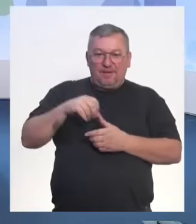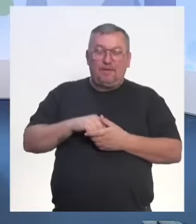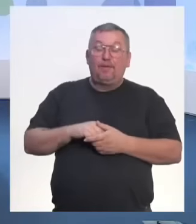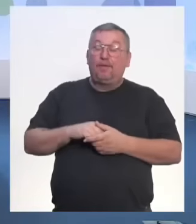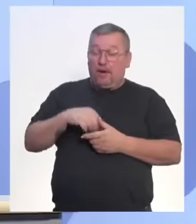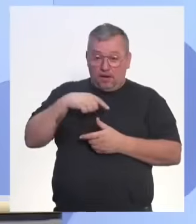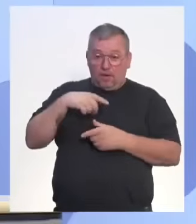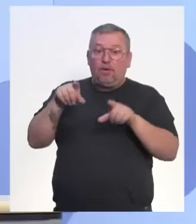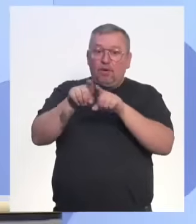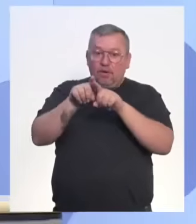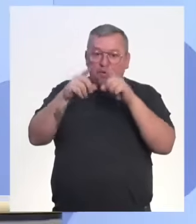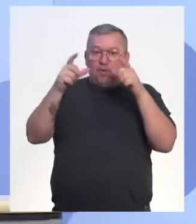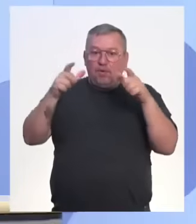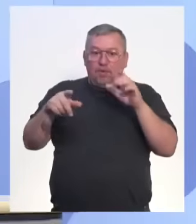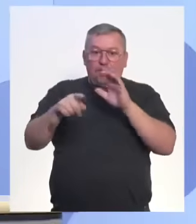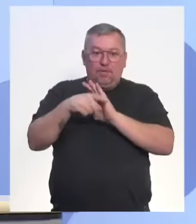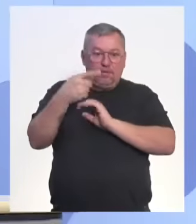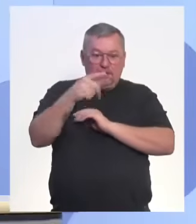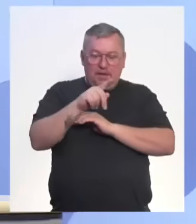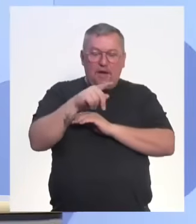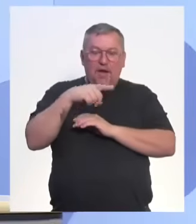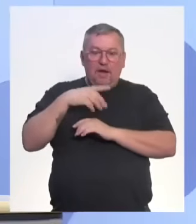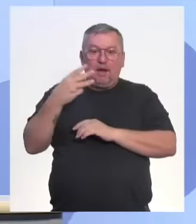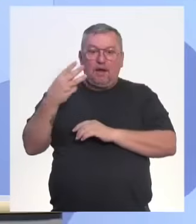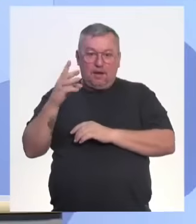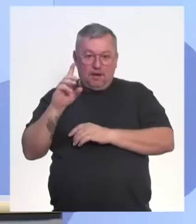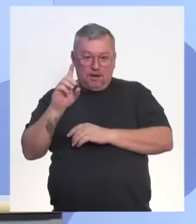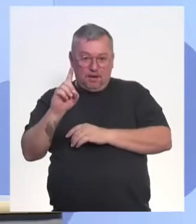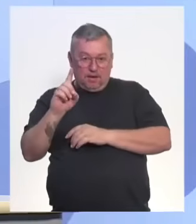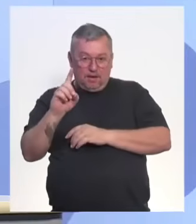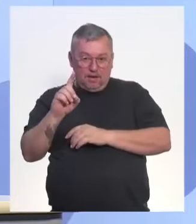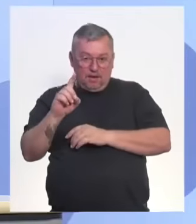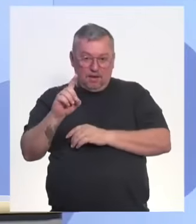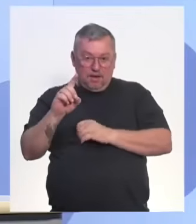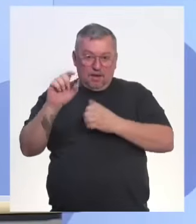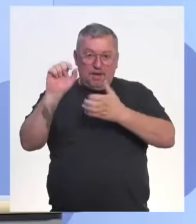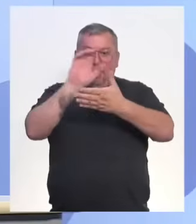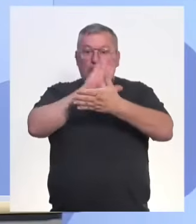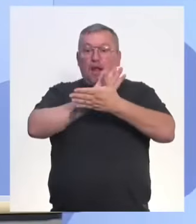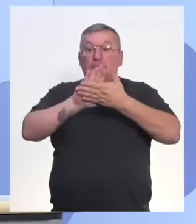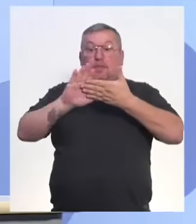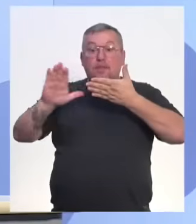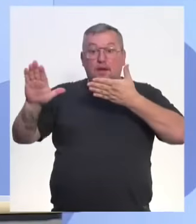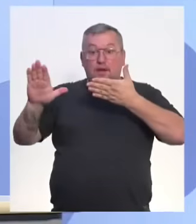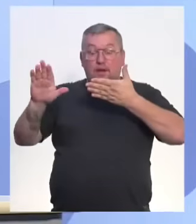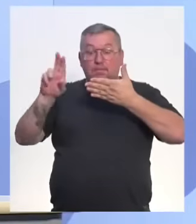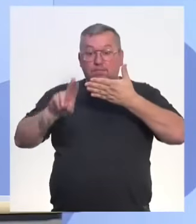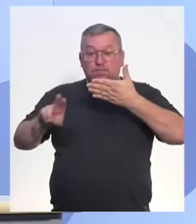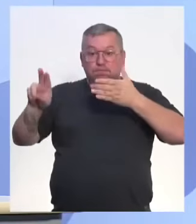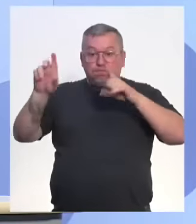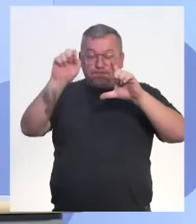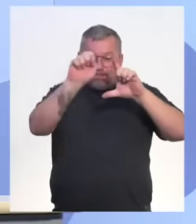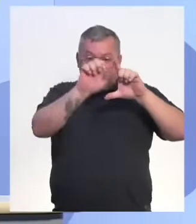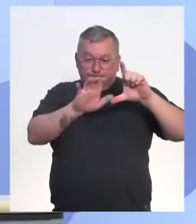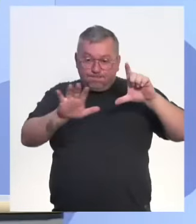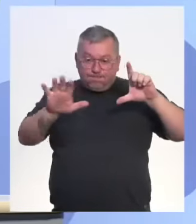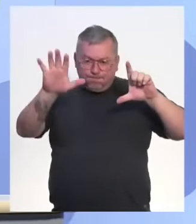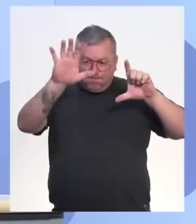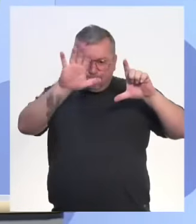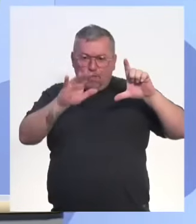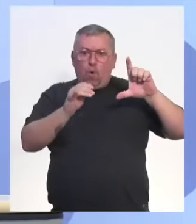Não, a lousa ocupa lugar no espaço, ela é tridimensional. A tela da lousa, que é o que o Jonas estava utilizando